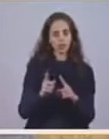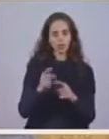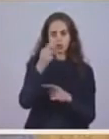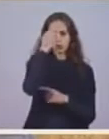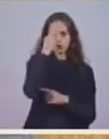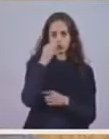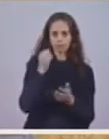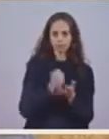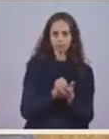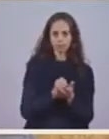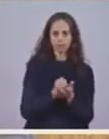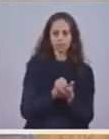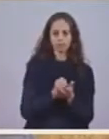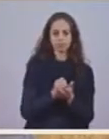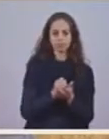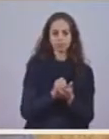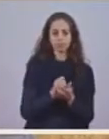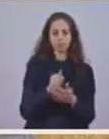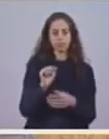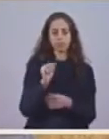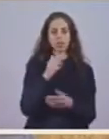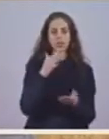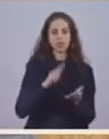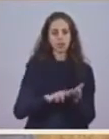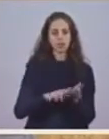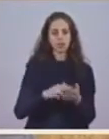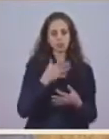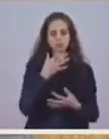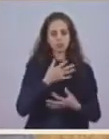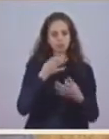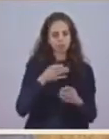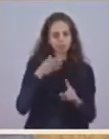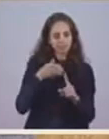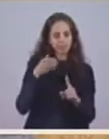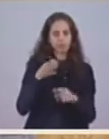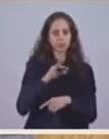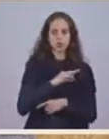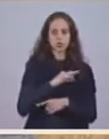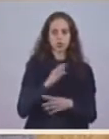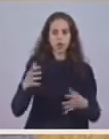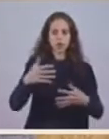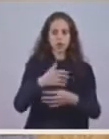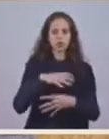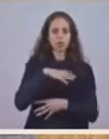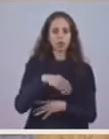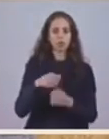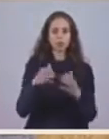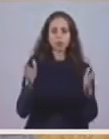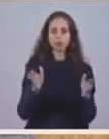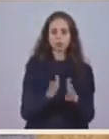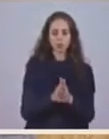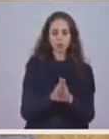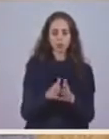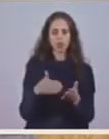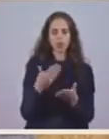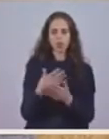histórico. Nessa sua realidade concreta, o Senhor abraça o mundo inteiro e chega